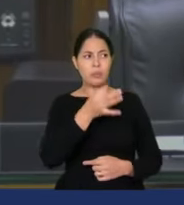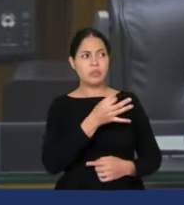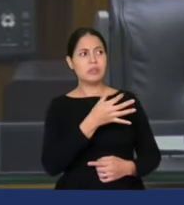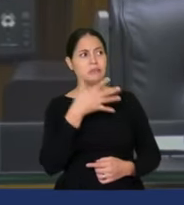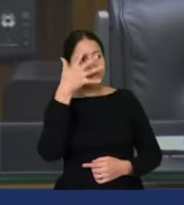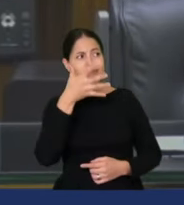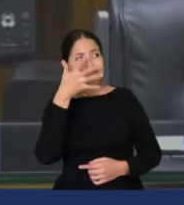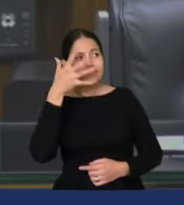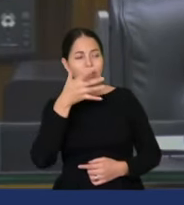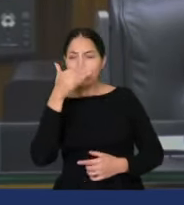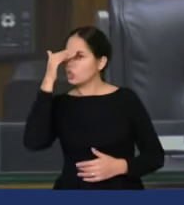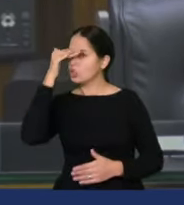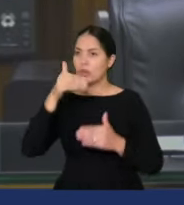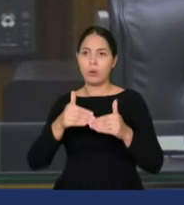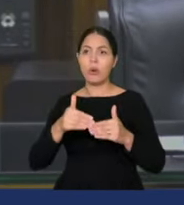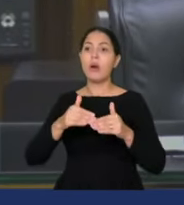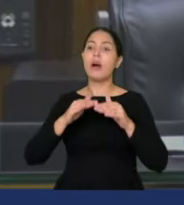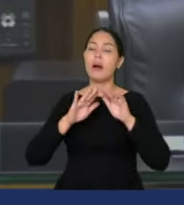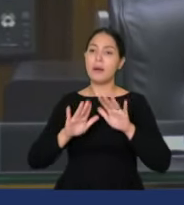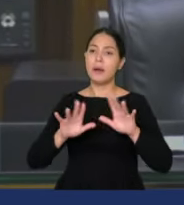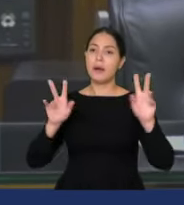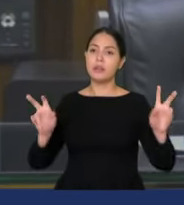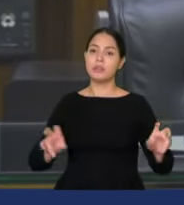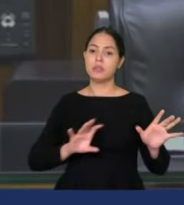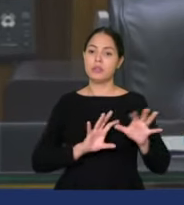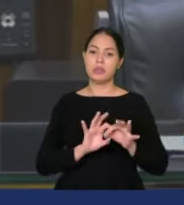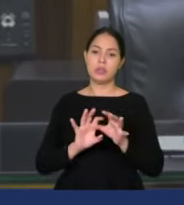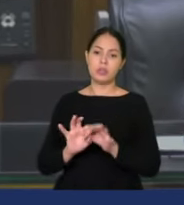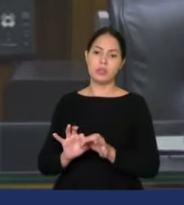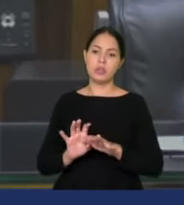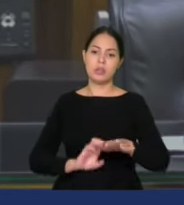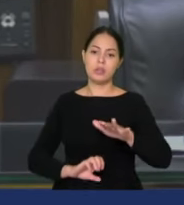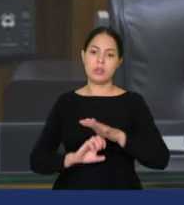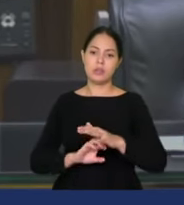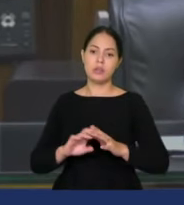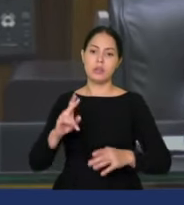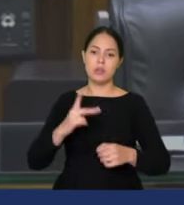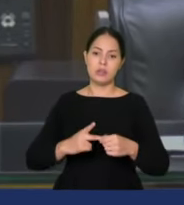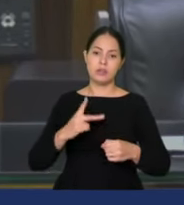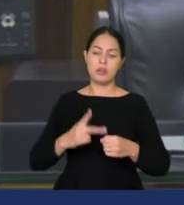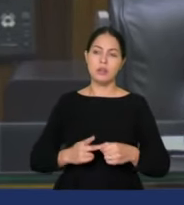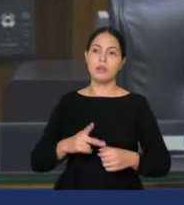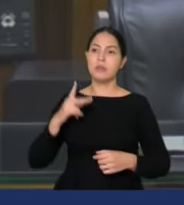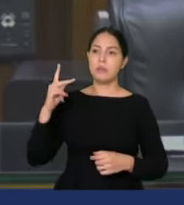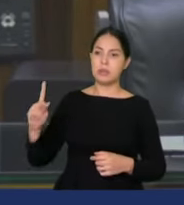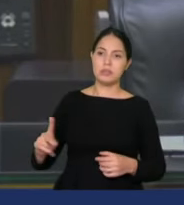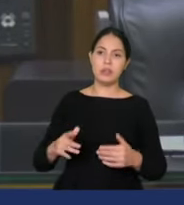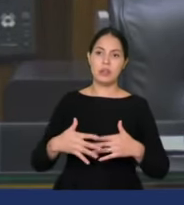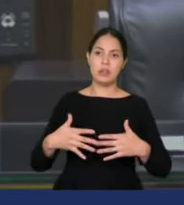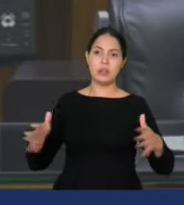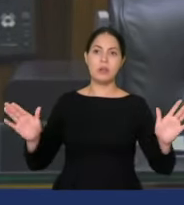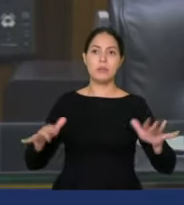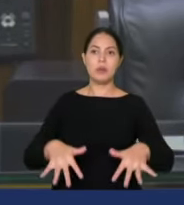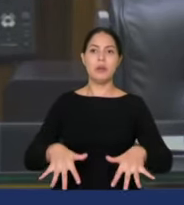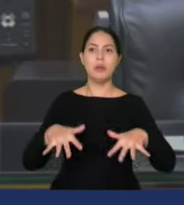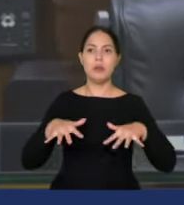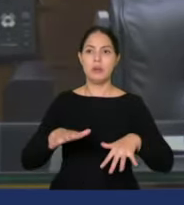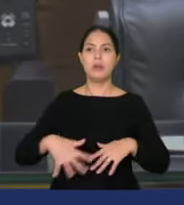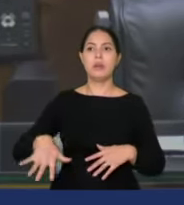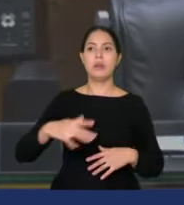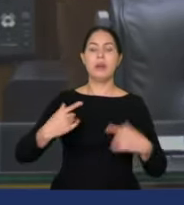relação à venda da Petrobras, mas abriu esse espaço aqui hoje para que nós fizéssemos esse debate, que